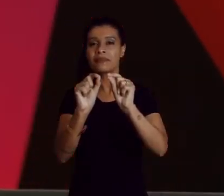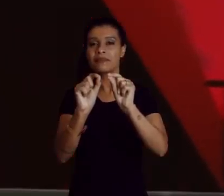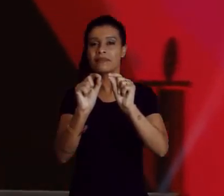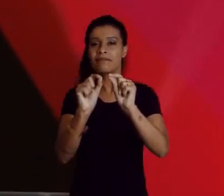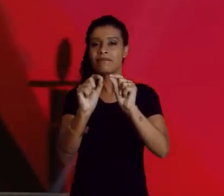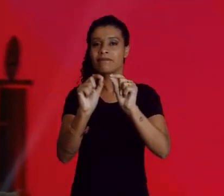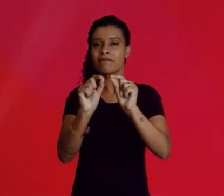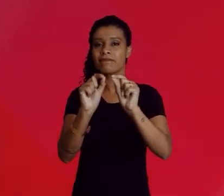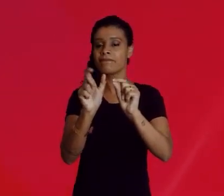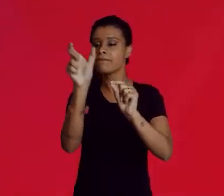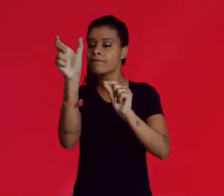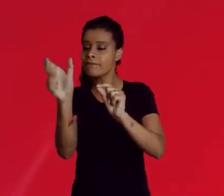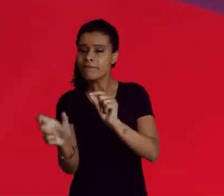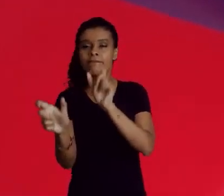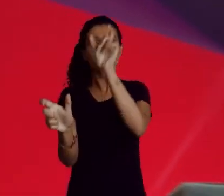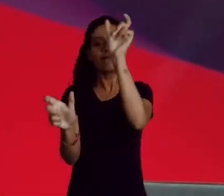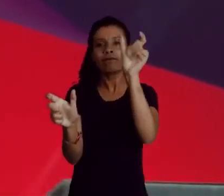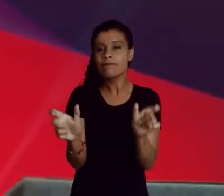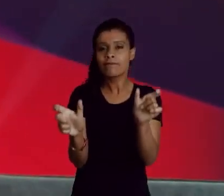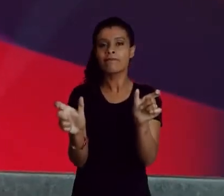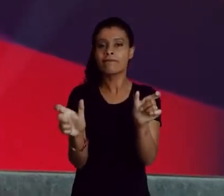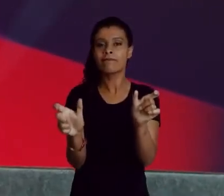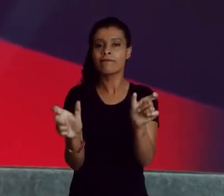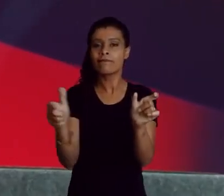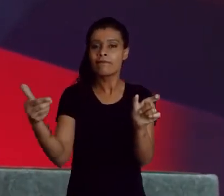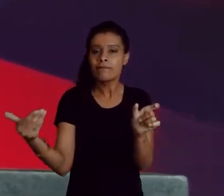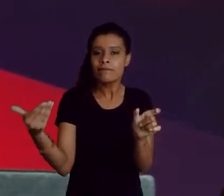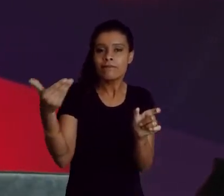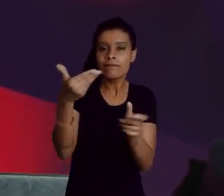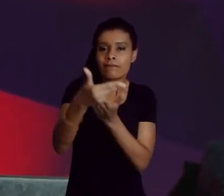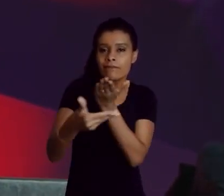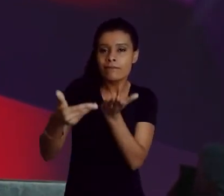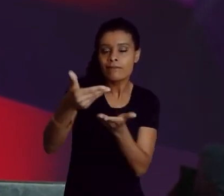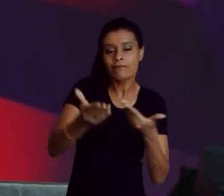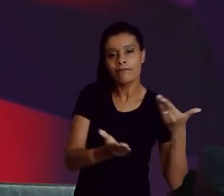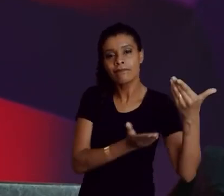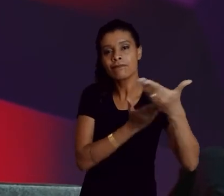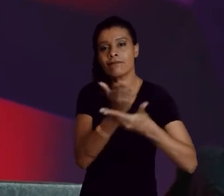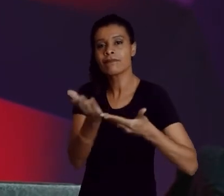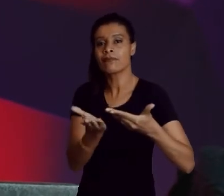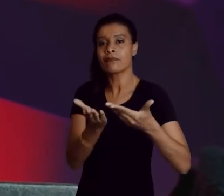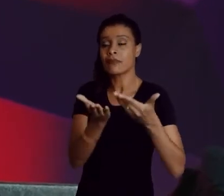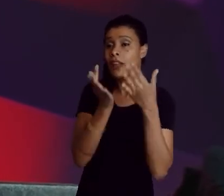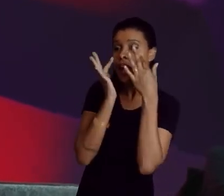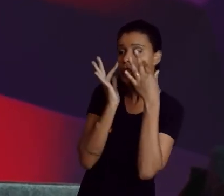sua parcela para que o relacionamento dê certo. Escute. Mulher, se o seu marido está dando